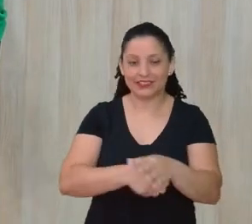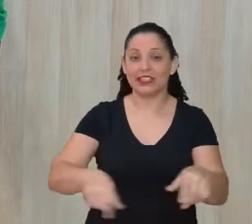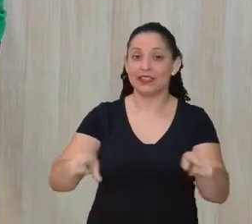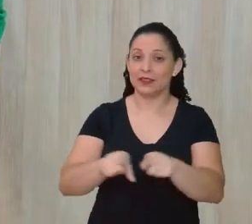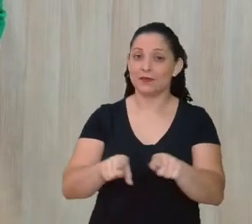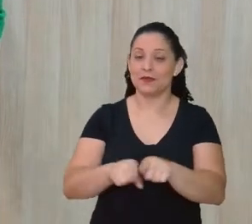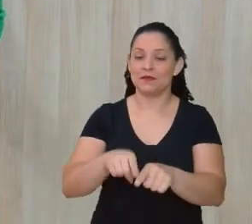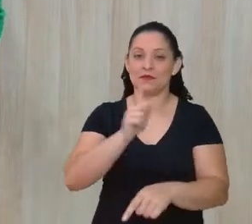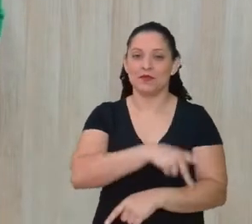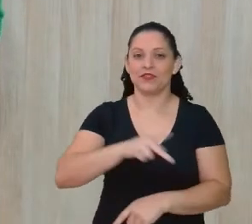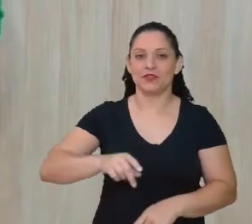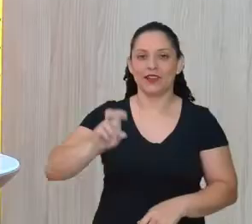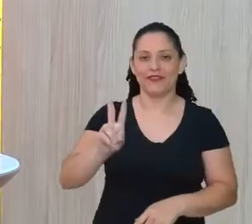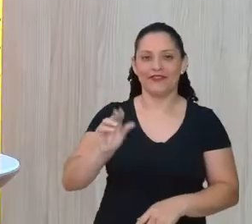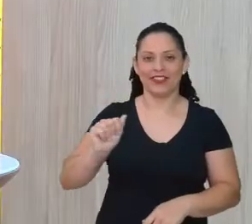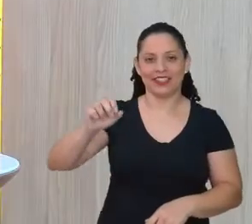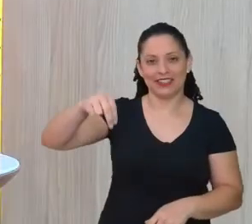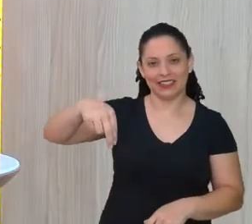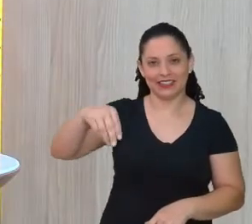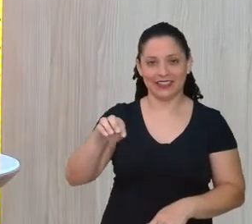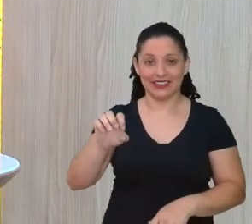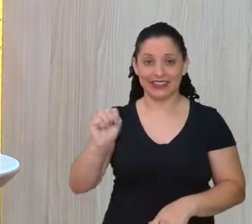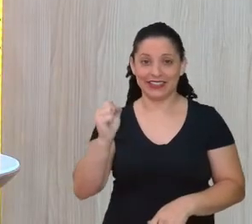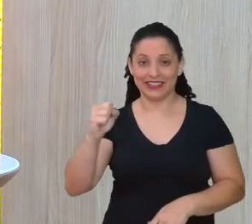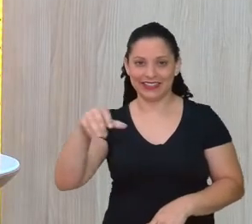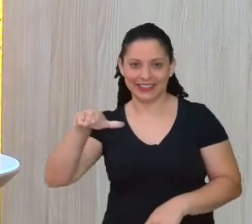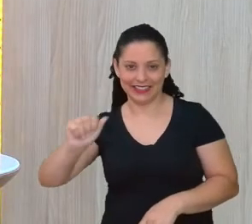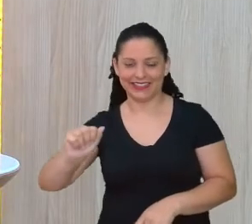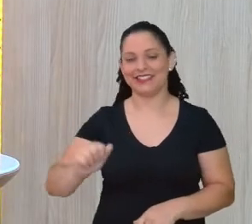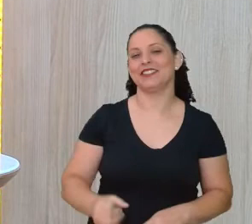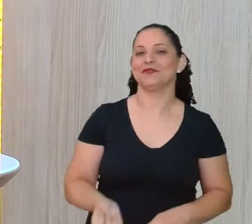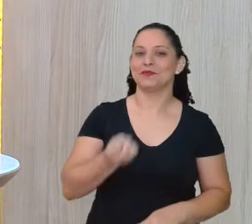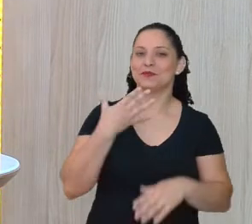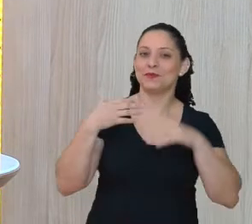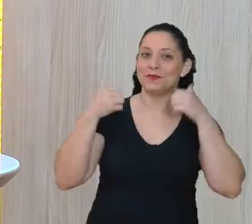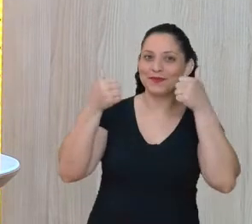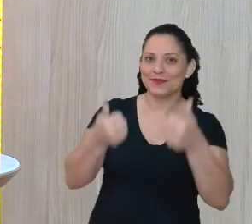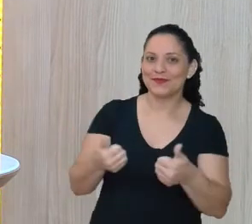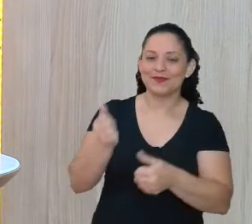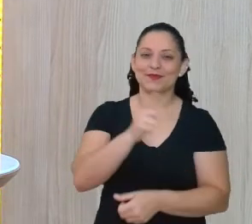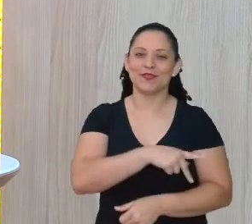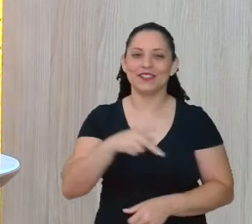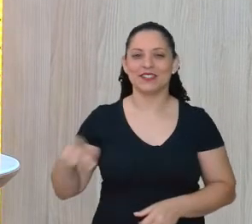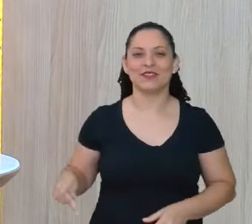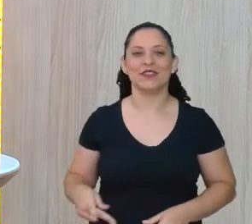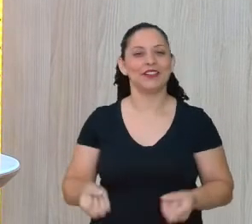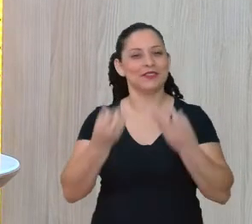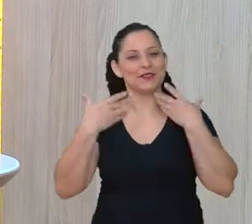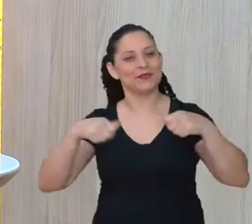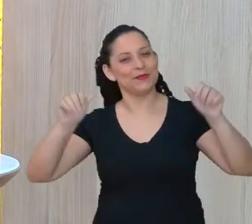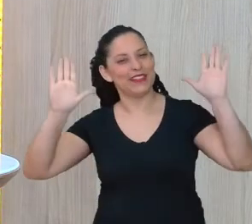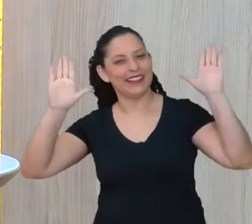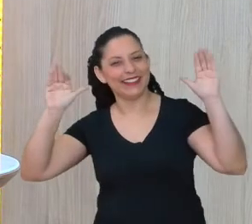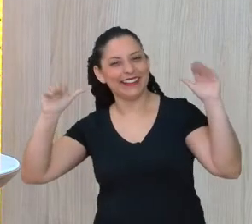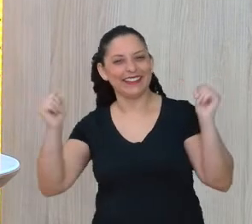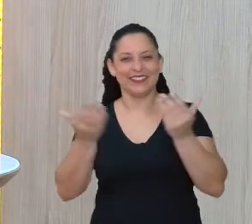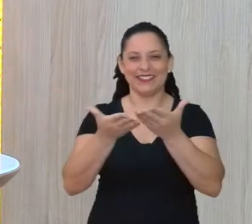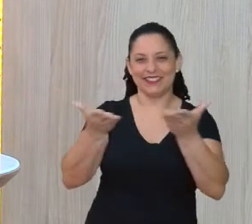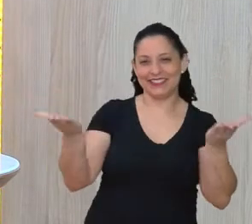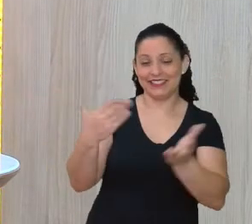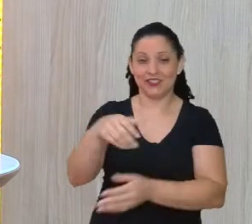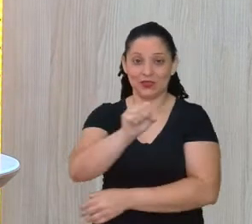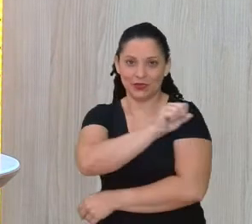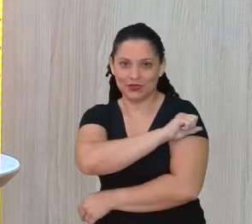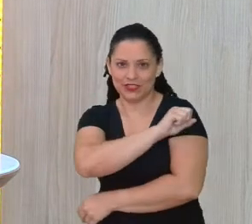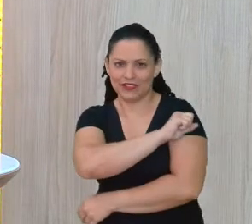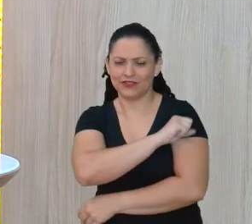professora Vanessa. Tudo bom, professora? Tudo bom, professora Carolina? Tudo bem, pessoal do oitavo ano? Olha,